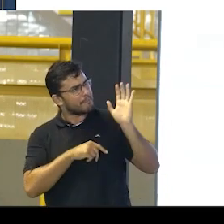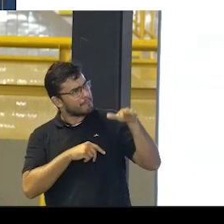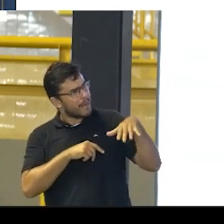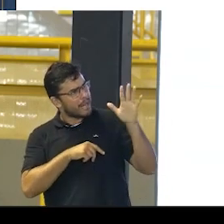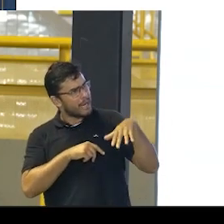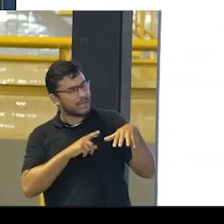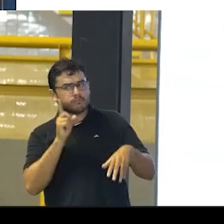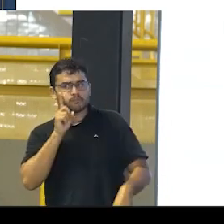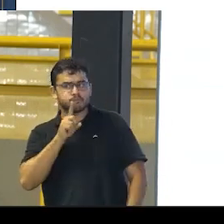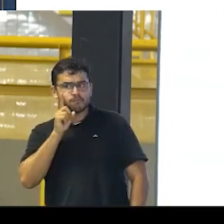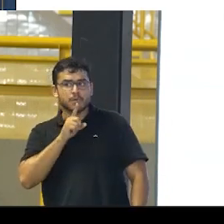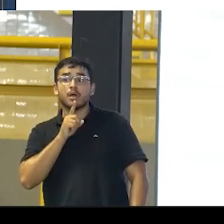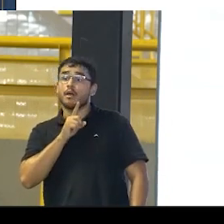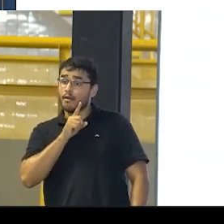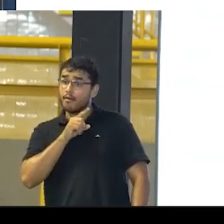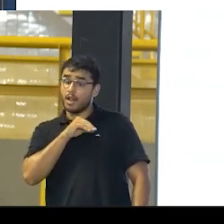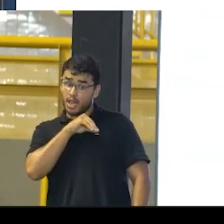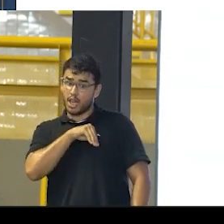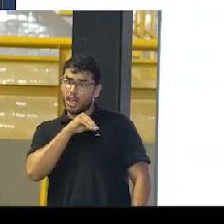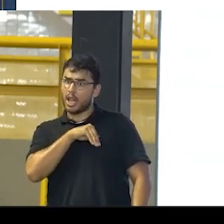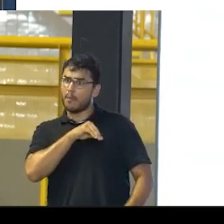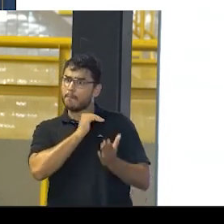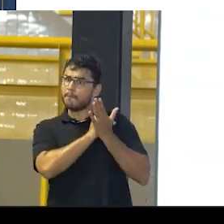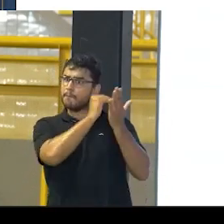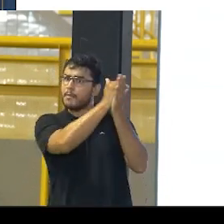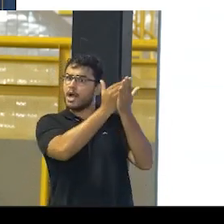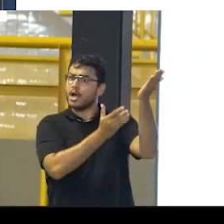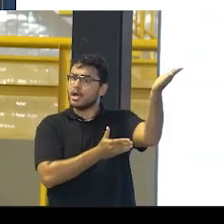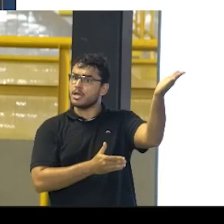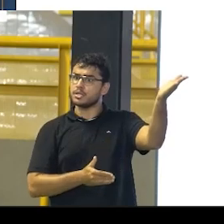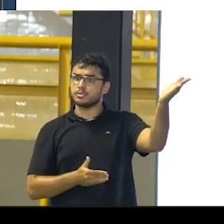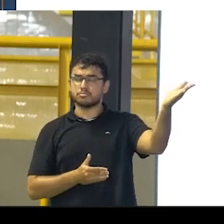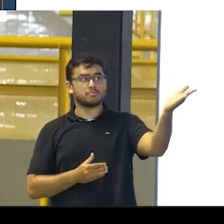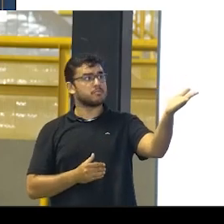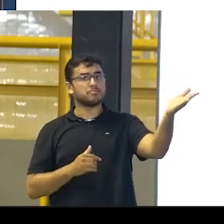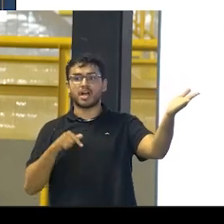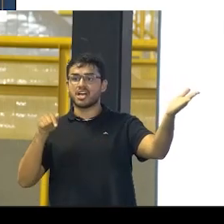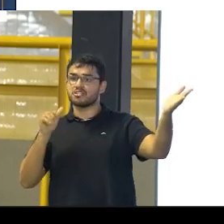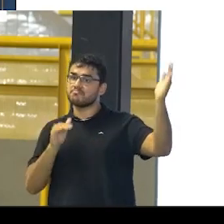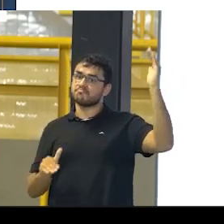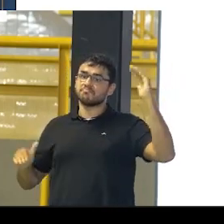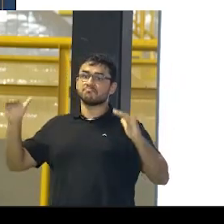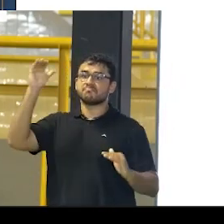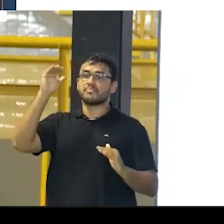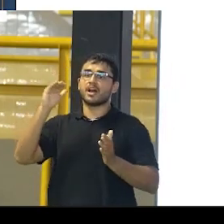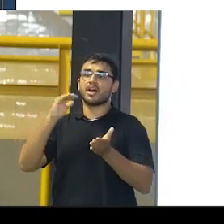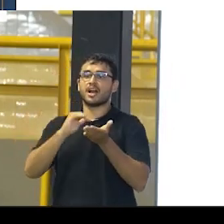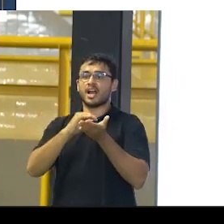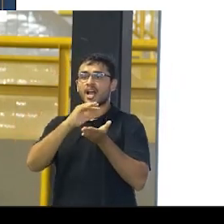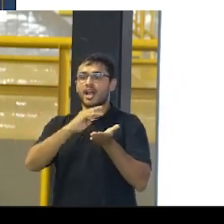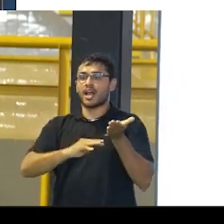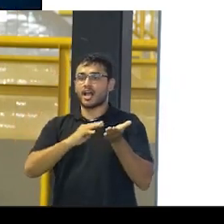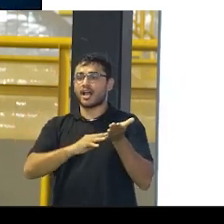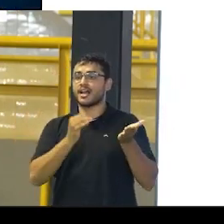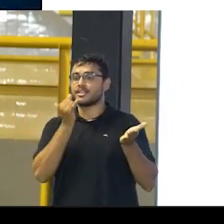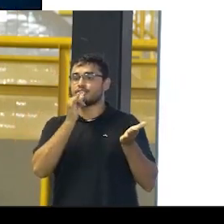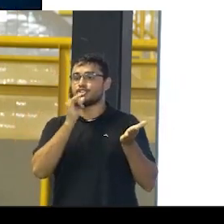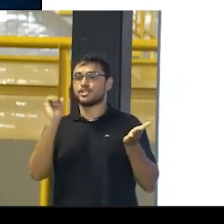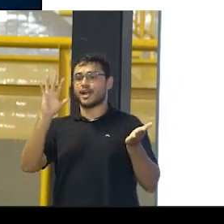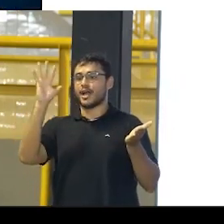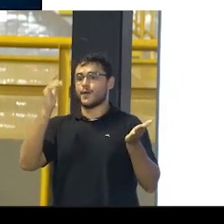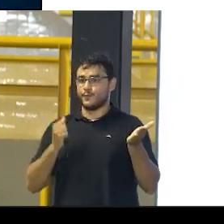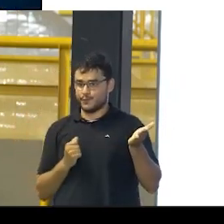até pagar mais, mas pagam só 1/3 do equivalente na nossa conta de energia, que pesa muito no bolso de cada um de